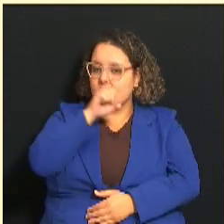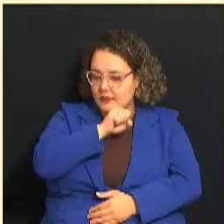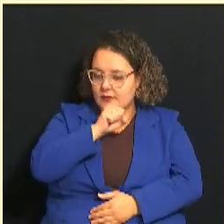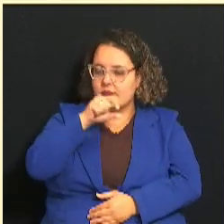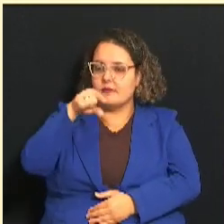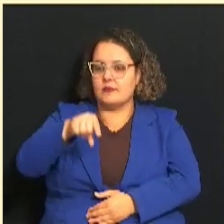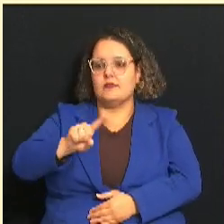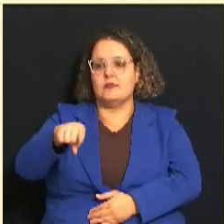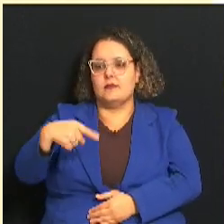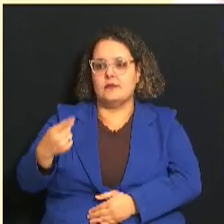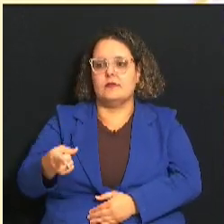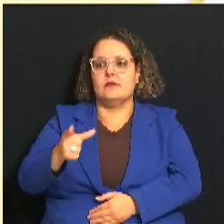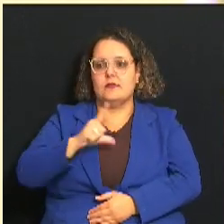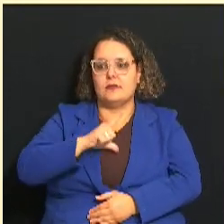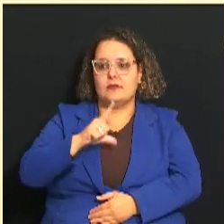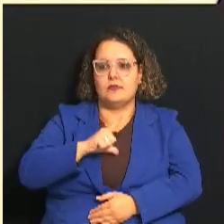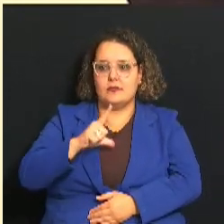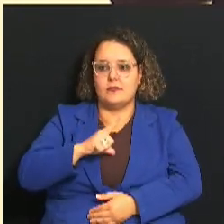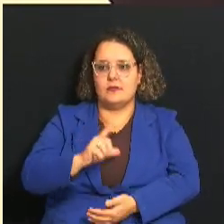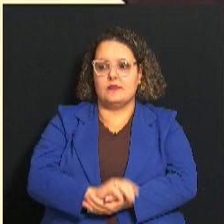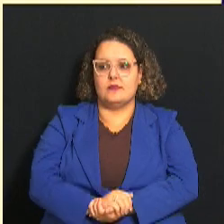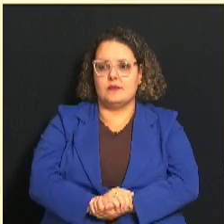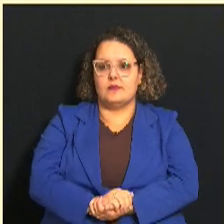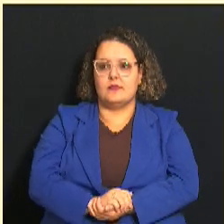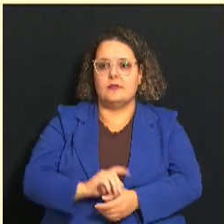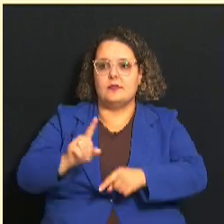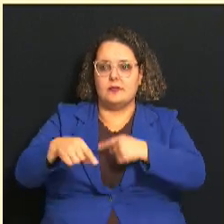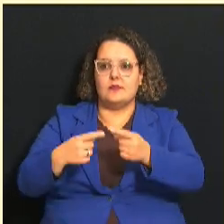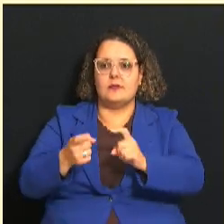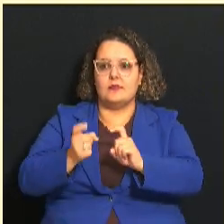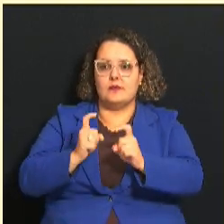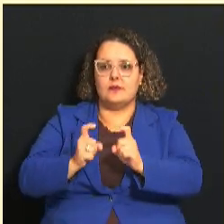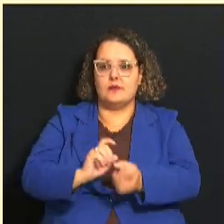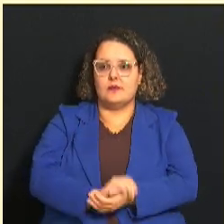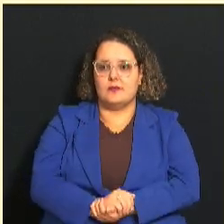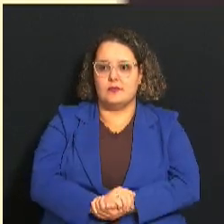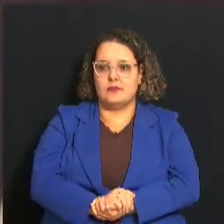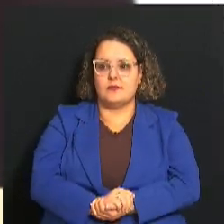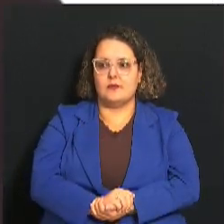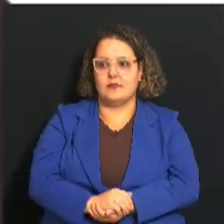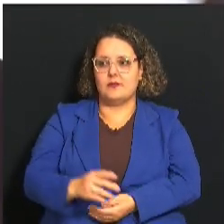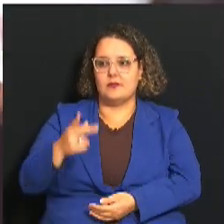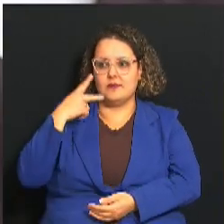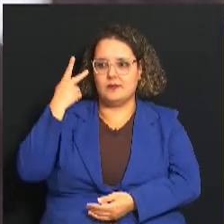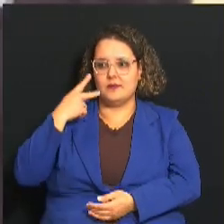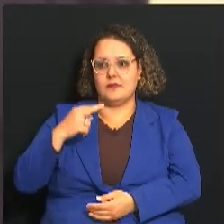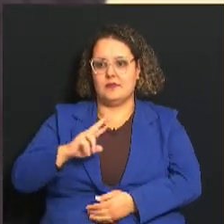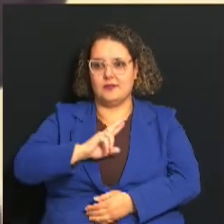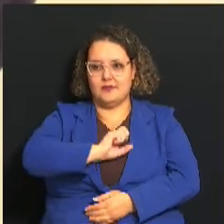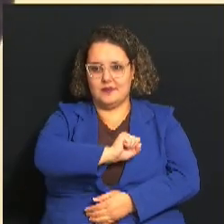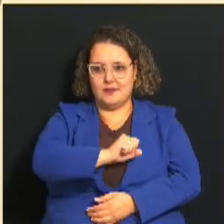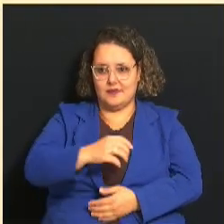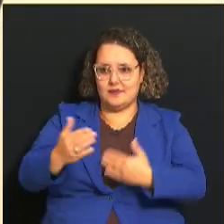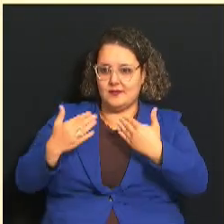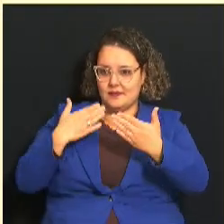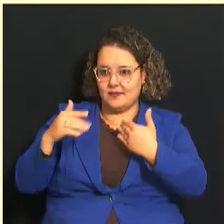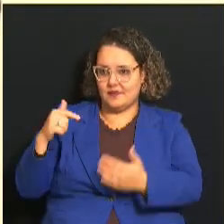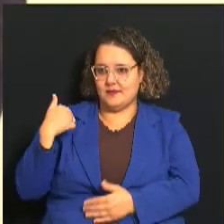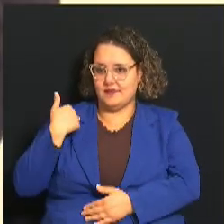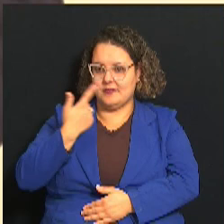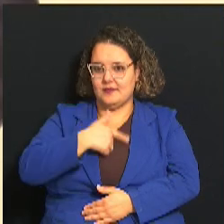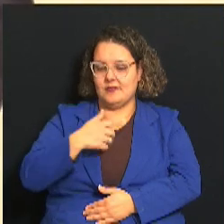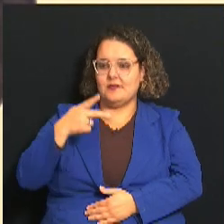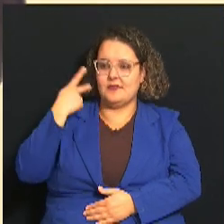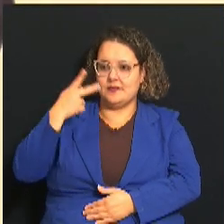seguida nós vamos ter outra reunião. O vereador Rossini veio aqui falar conosco.